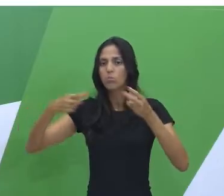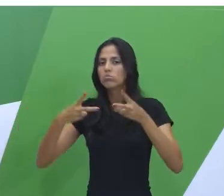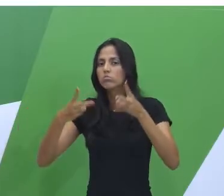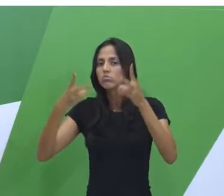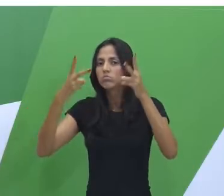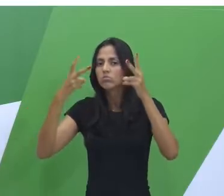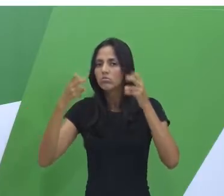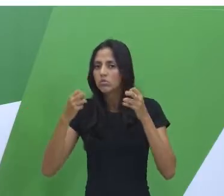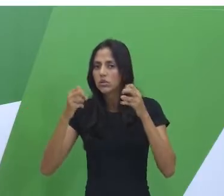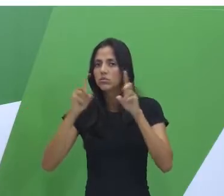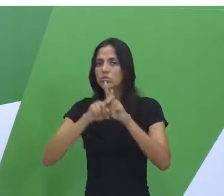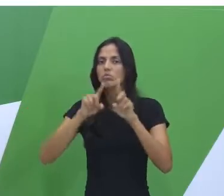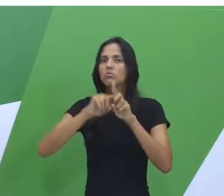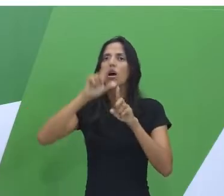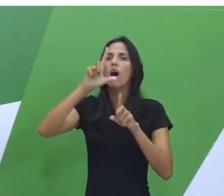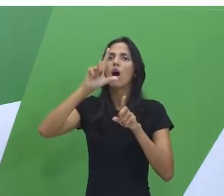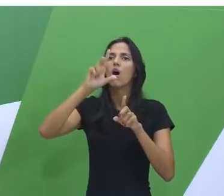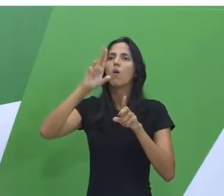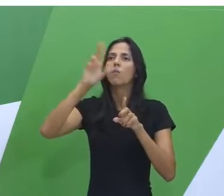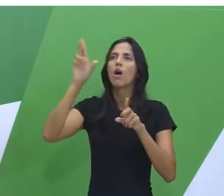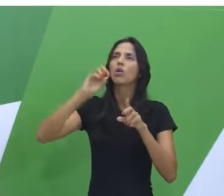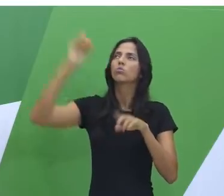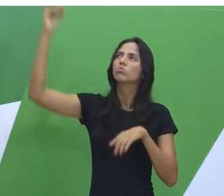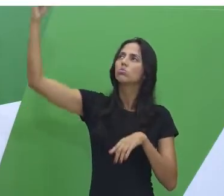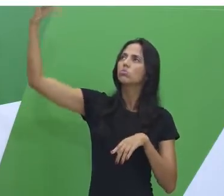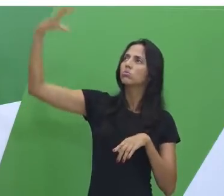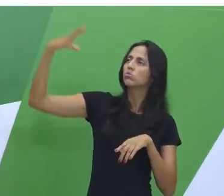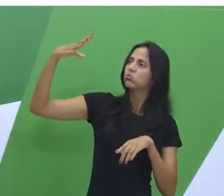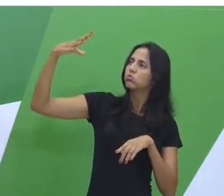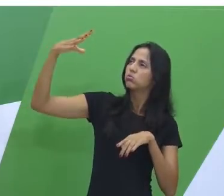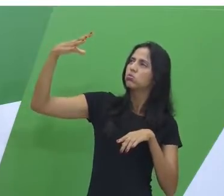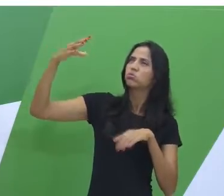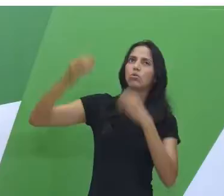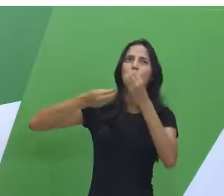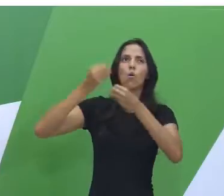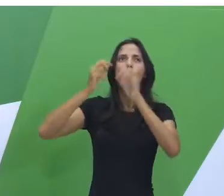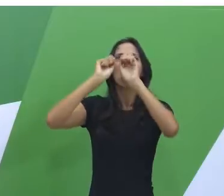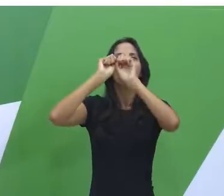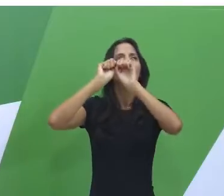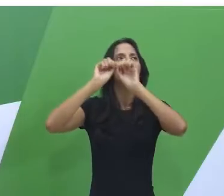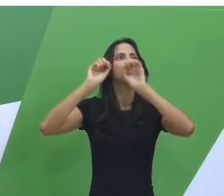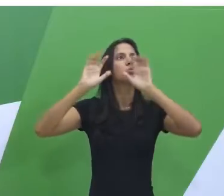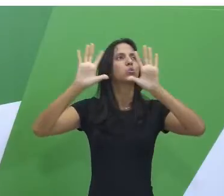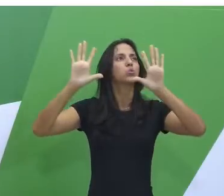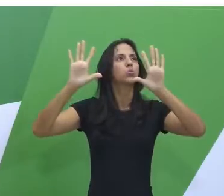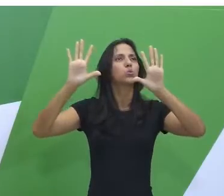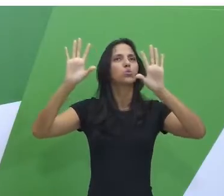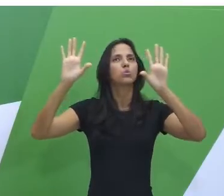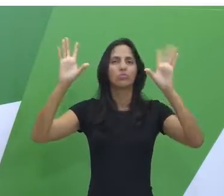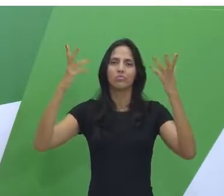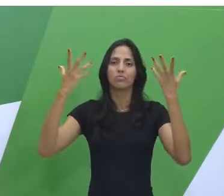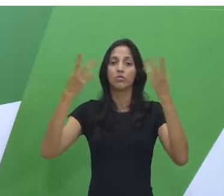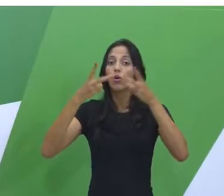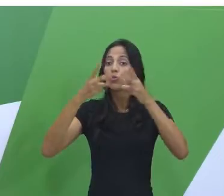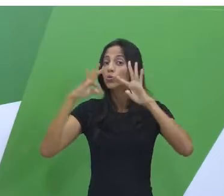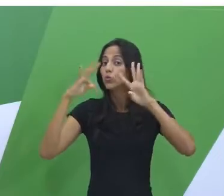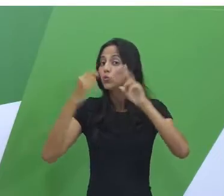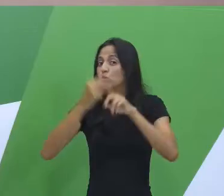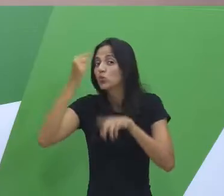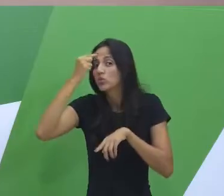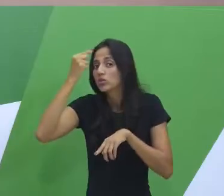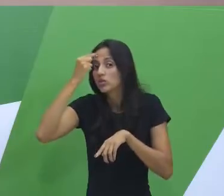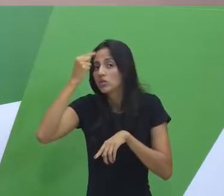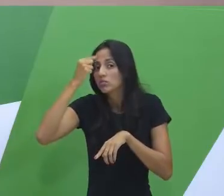que essa luminária tenha uma abrangência muito grande de luminosidade. Então, tudo é